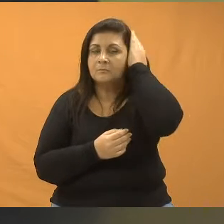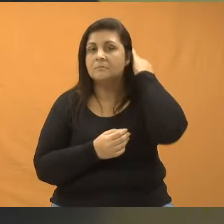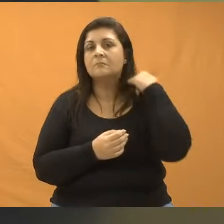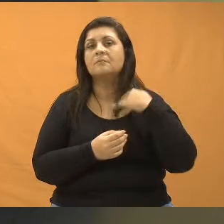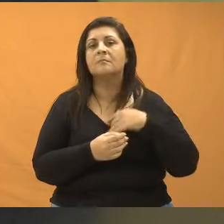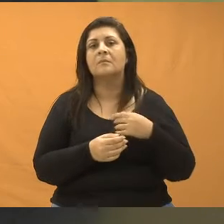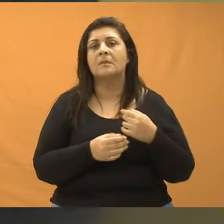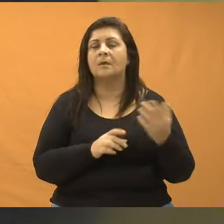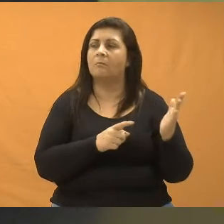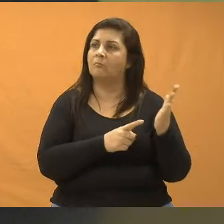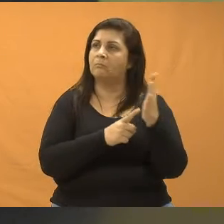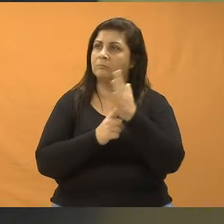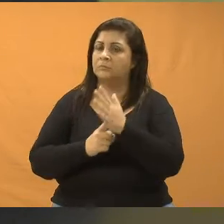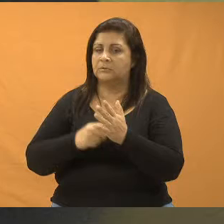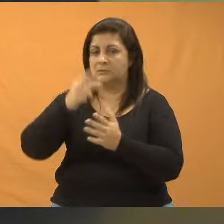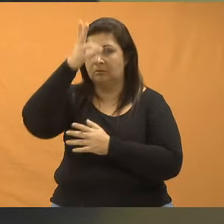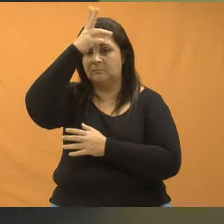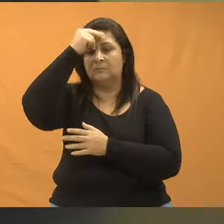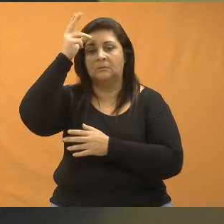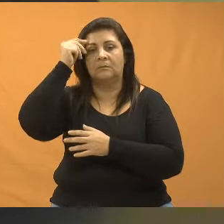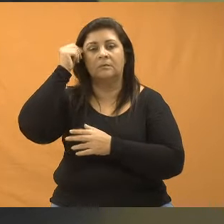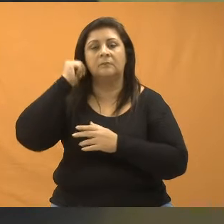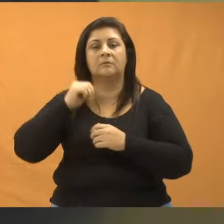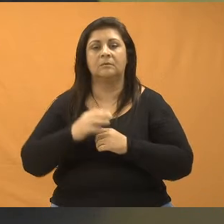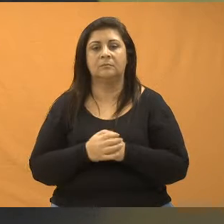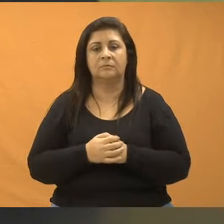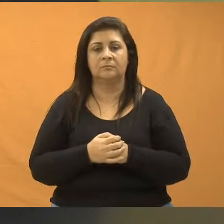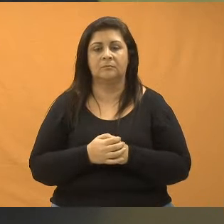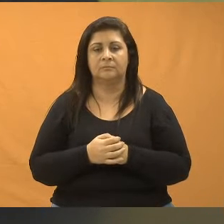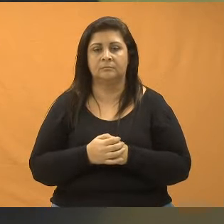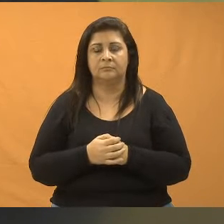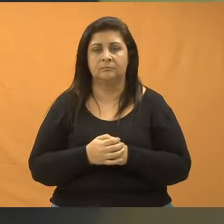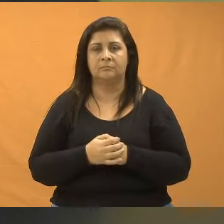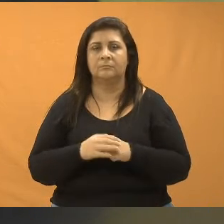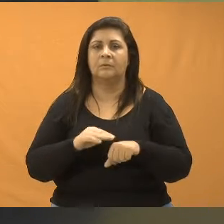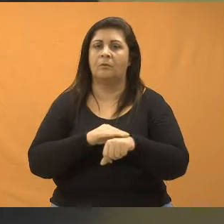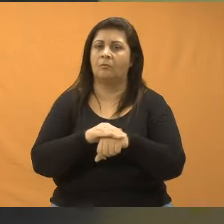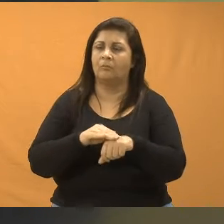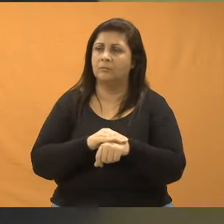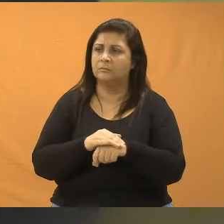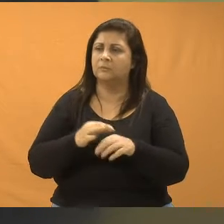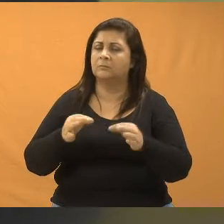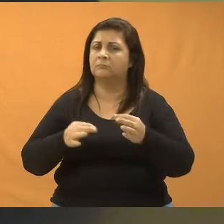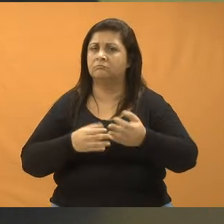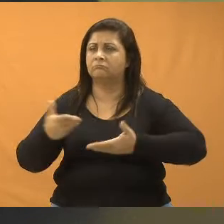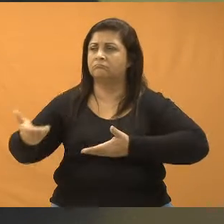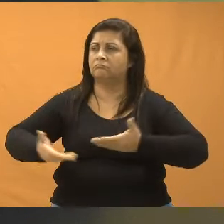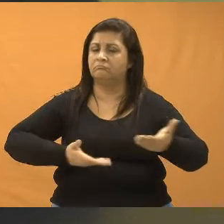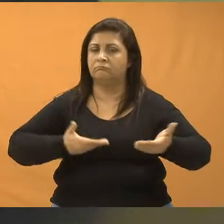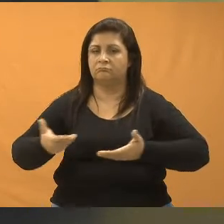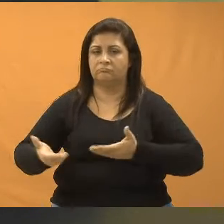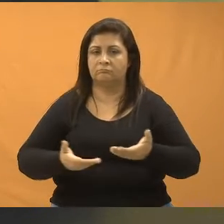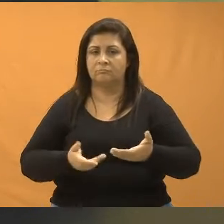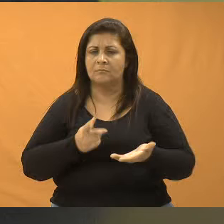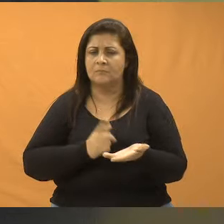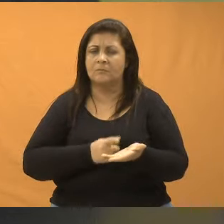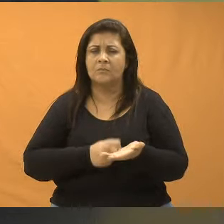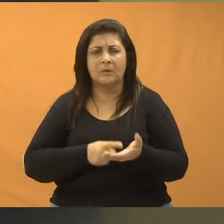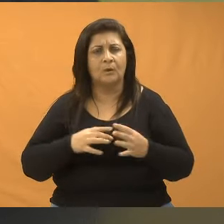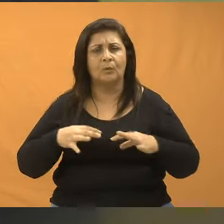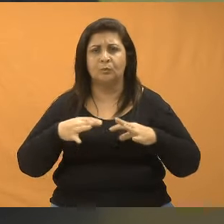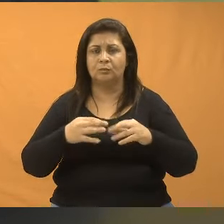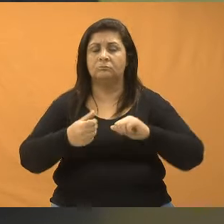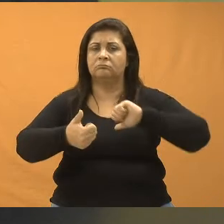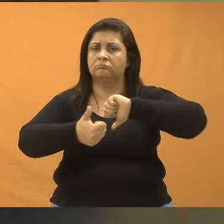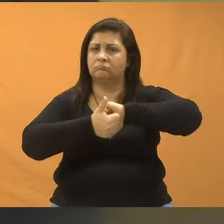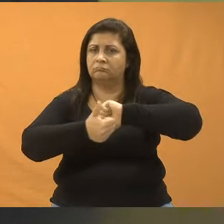propor à Prefeitura, né, mas aí é feito, né, em 4 mãos, um arranjo institucional que a gente amarre, né, a qualidade